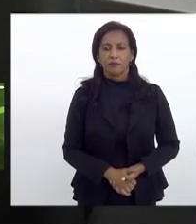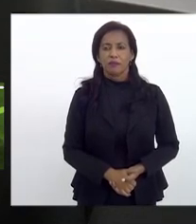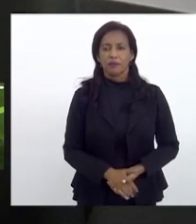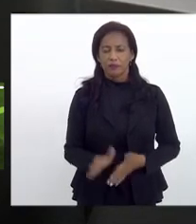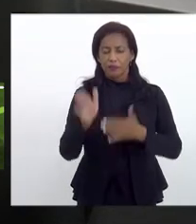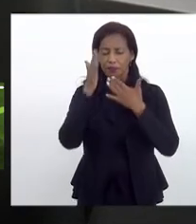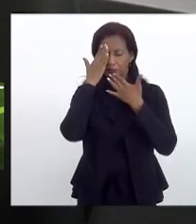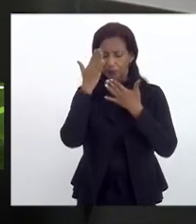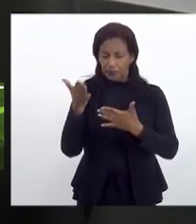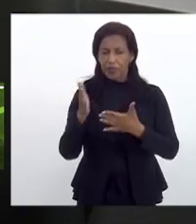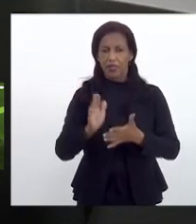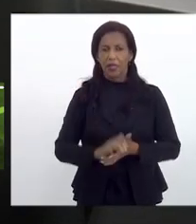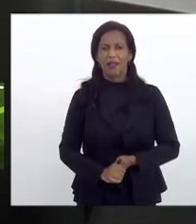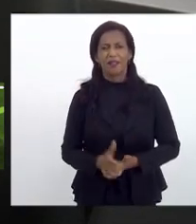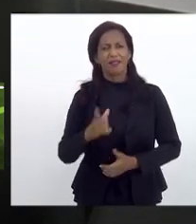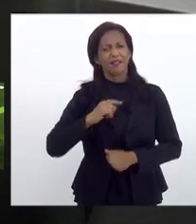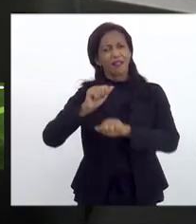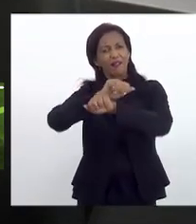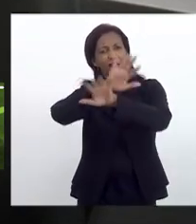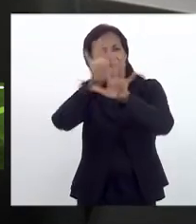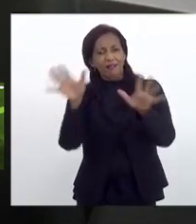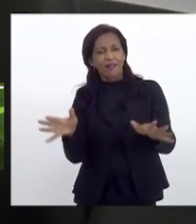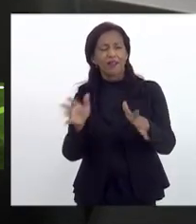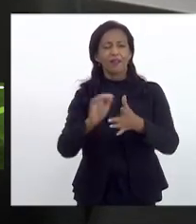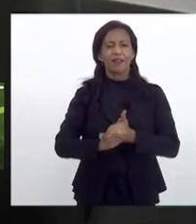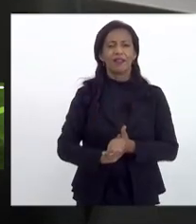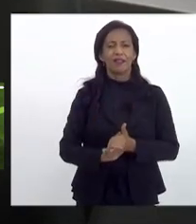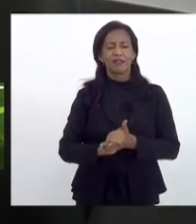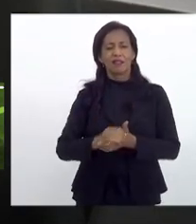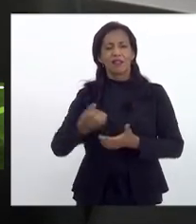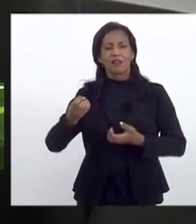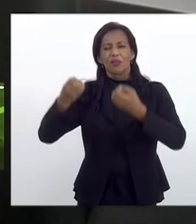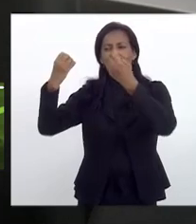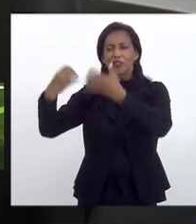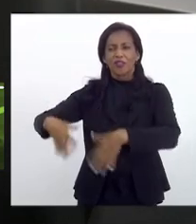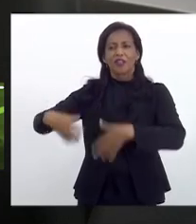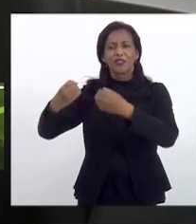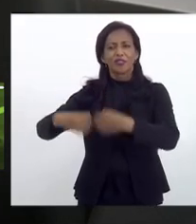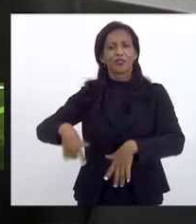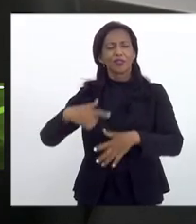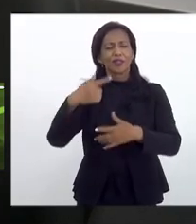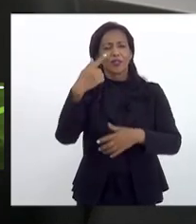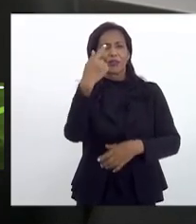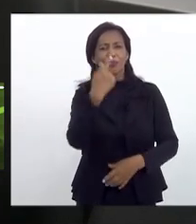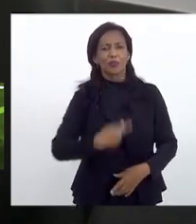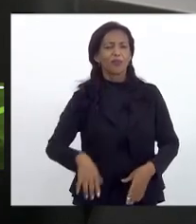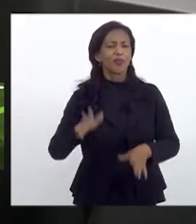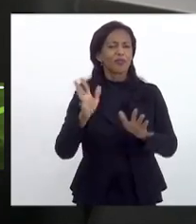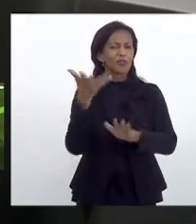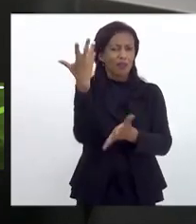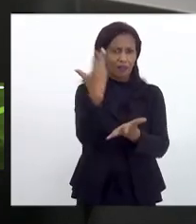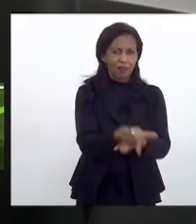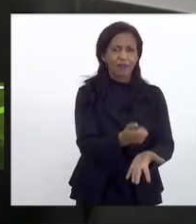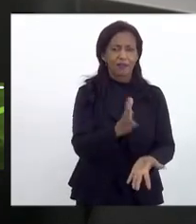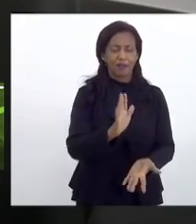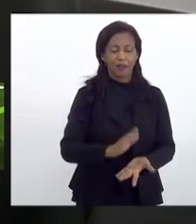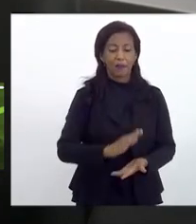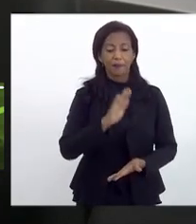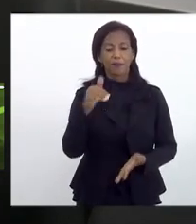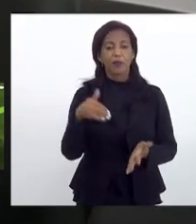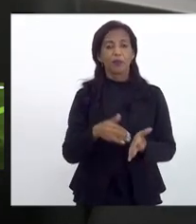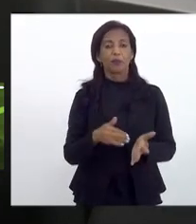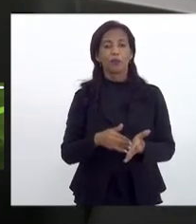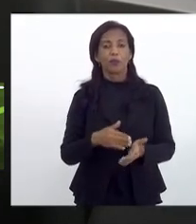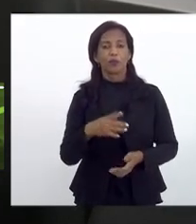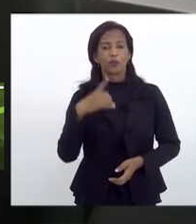Obrigada Para a gente ter clareza Não ficar desgastando o governo Com ponderações Que já estão acolhidas E por último